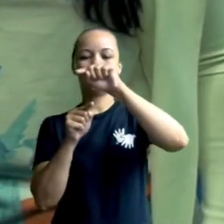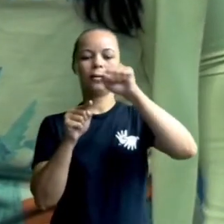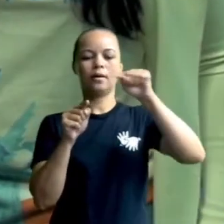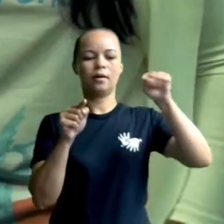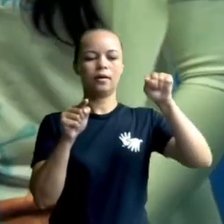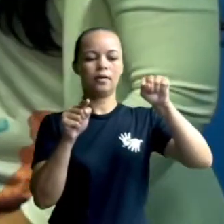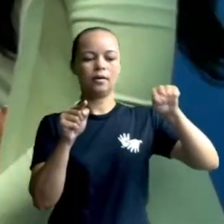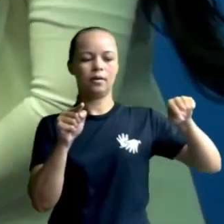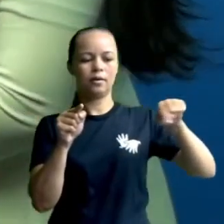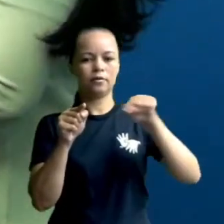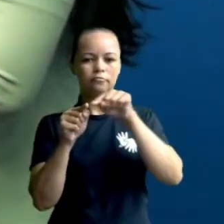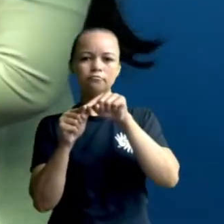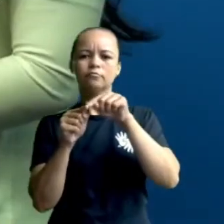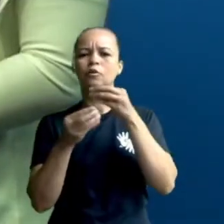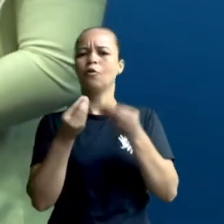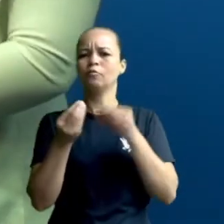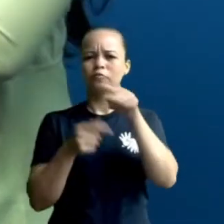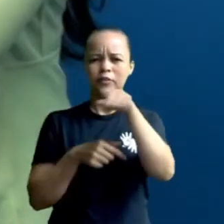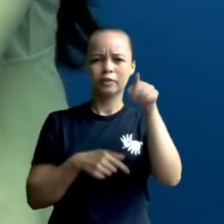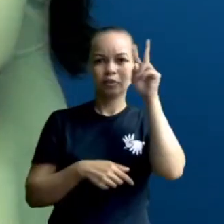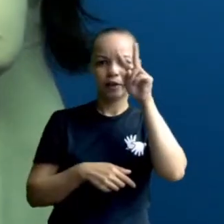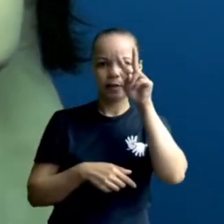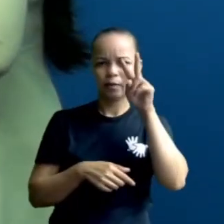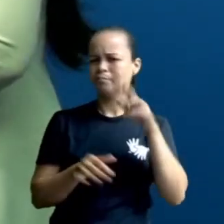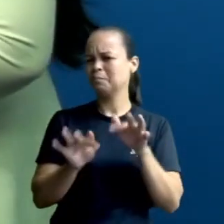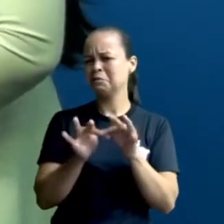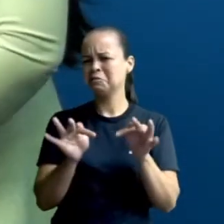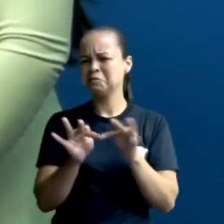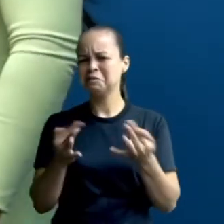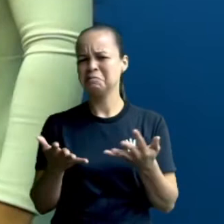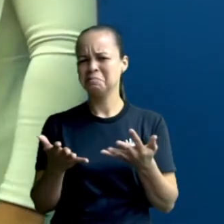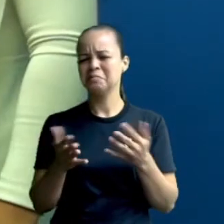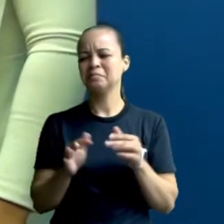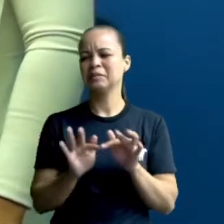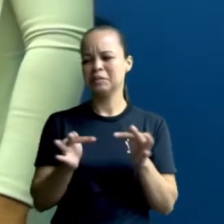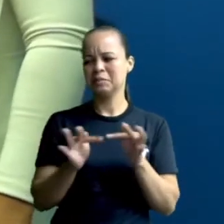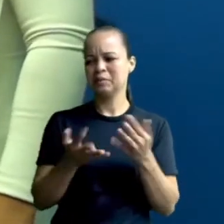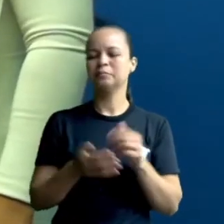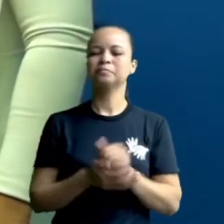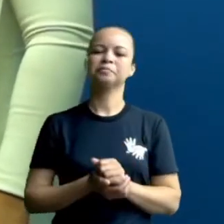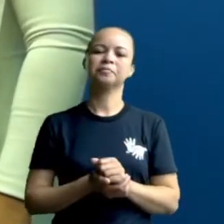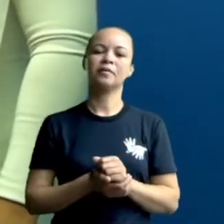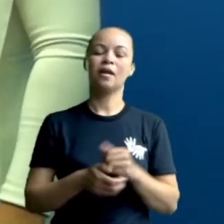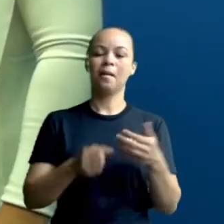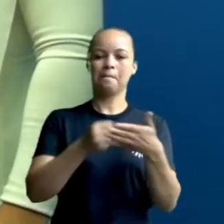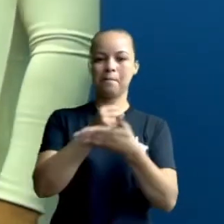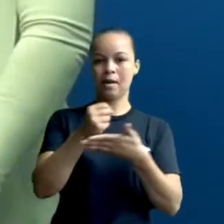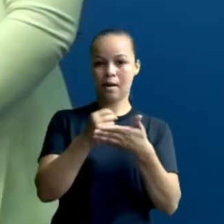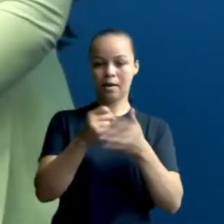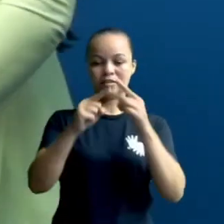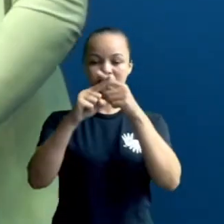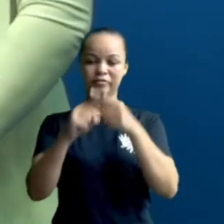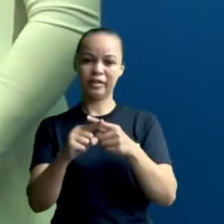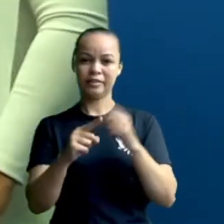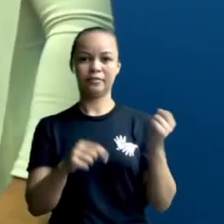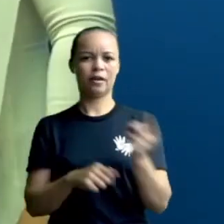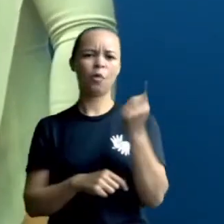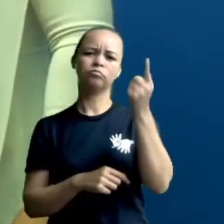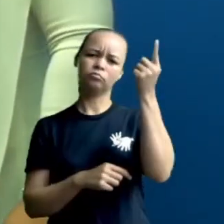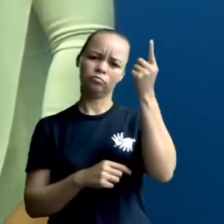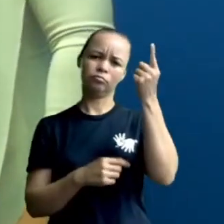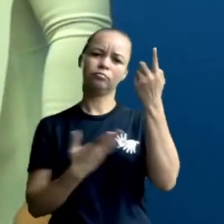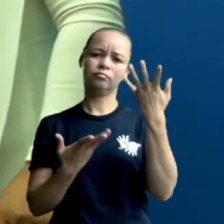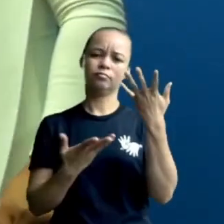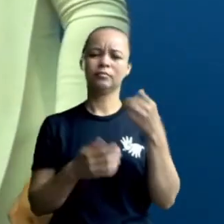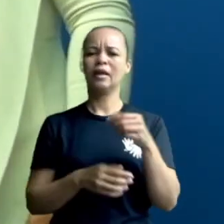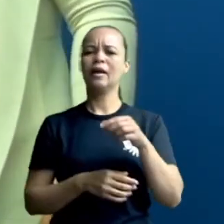lembra? É simples, né? É simplesmente base vezes altura.